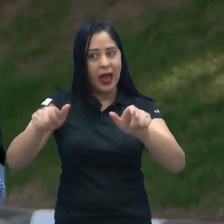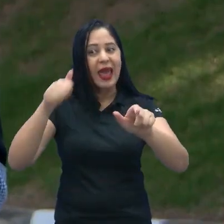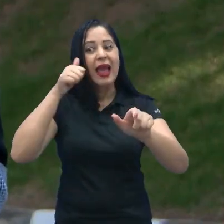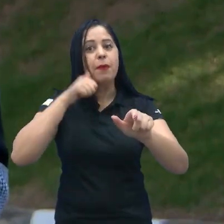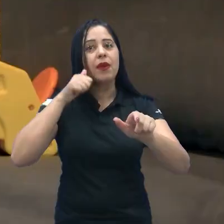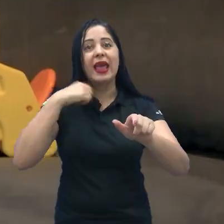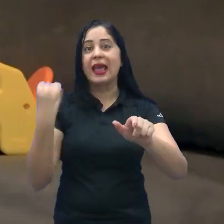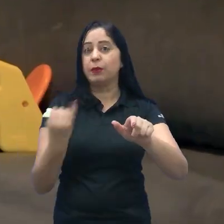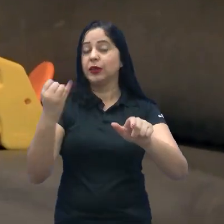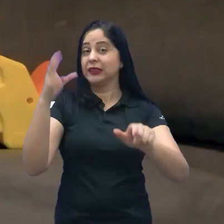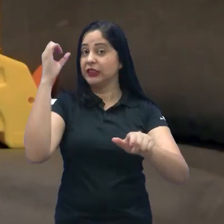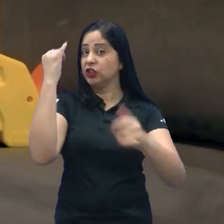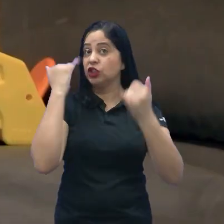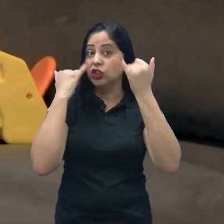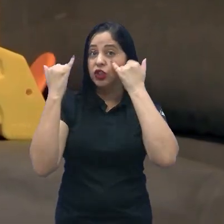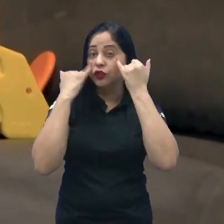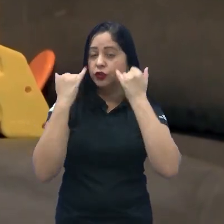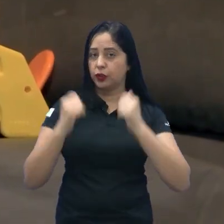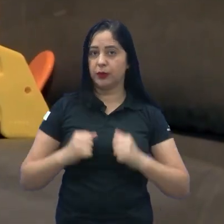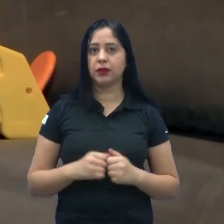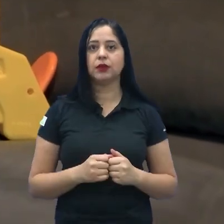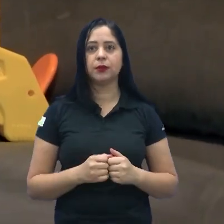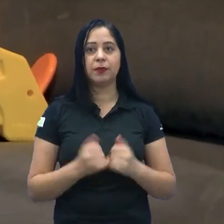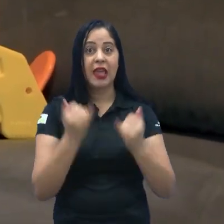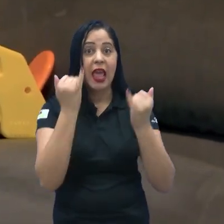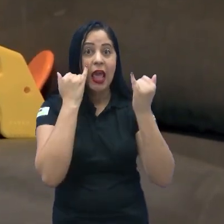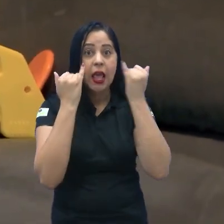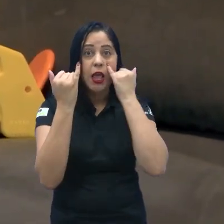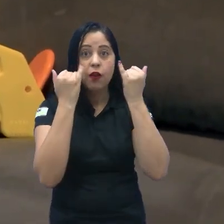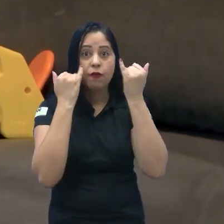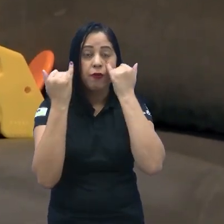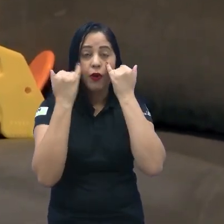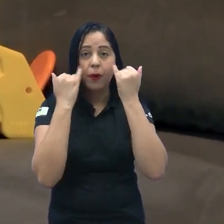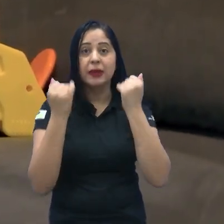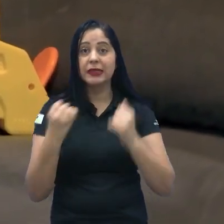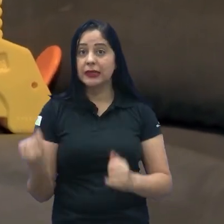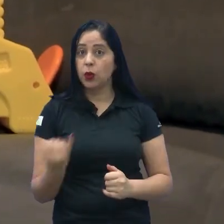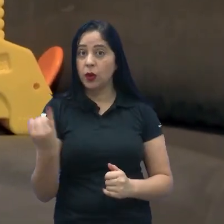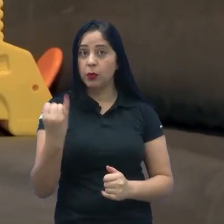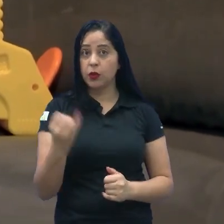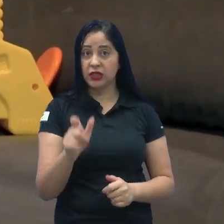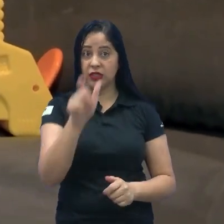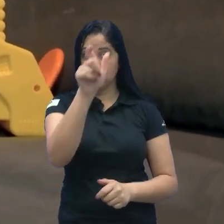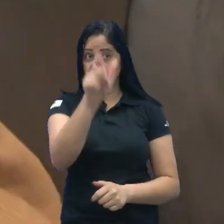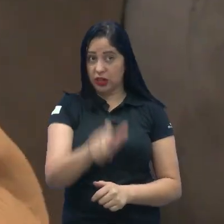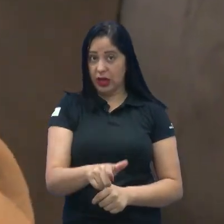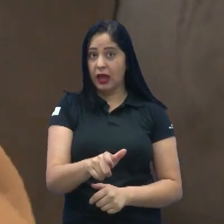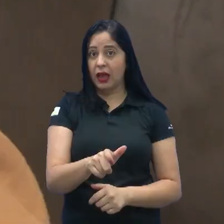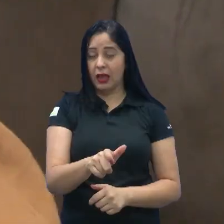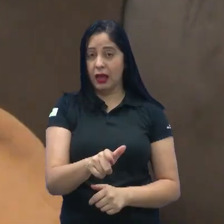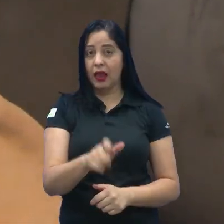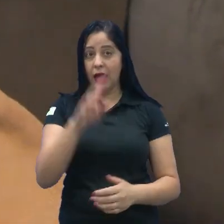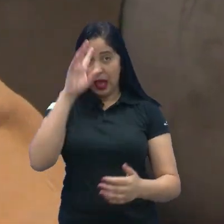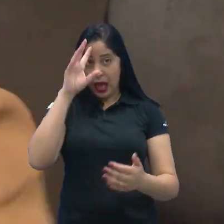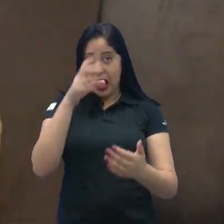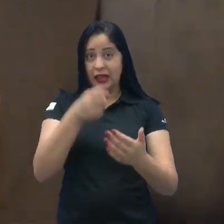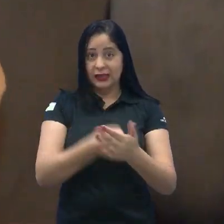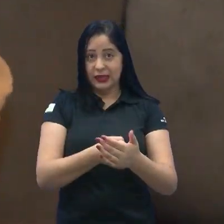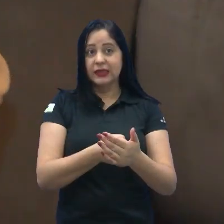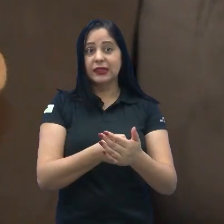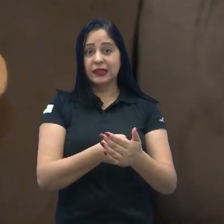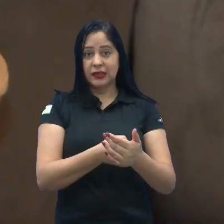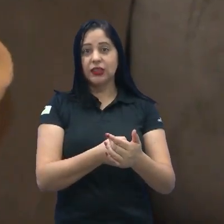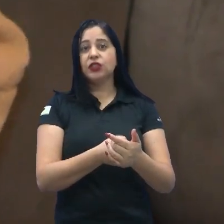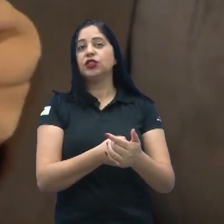processo. E a informação foi crucial para ela decidir ter a caçula, a pequena Isabela, de